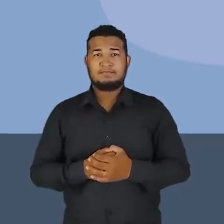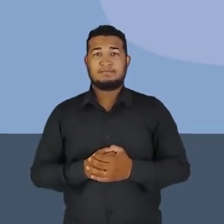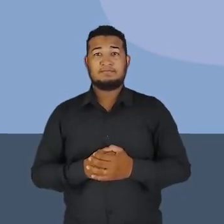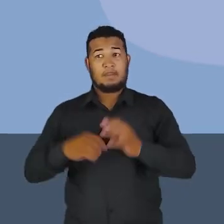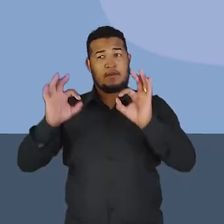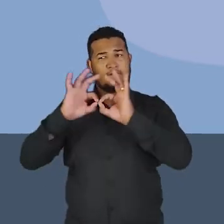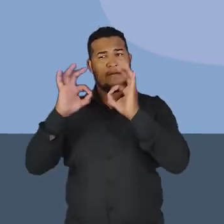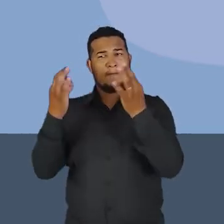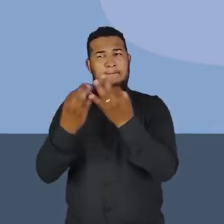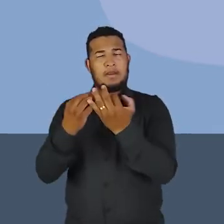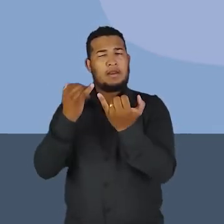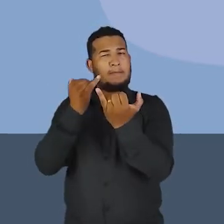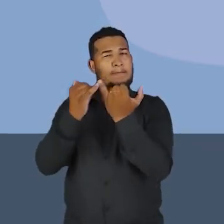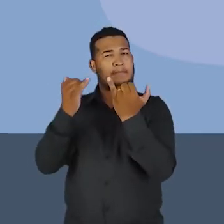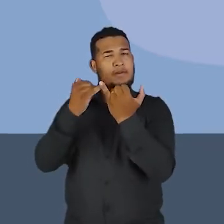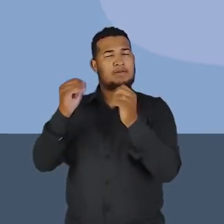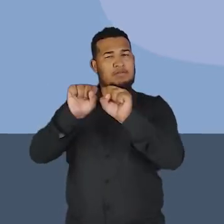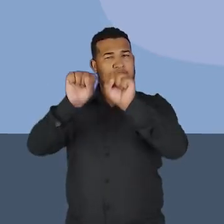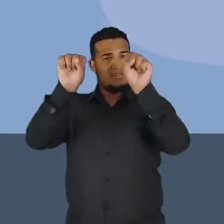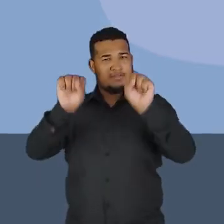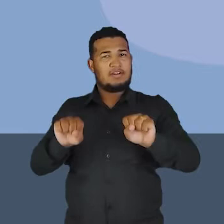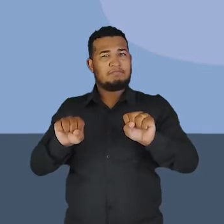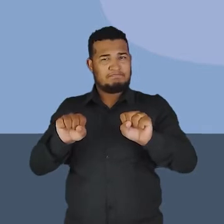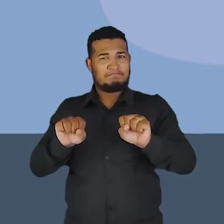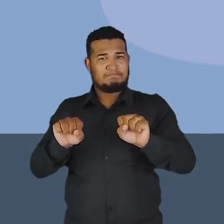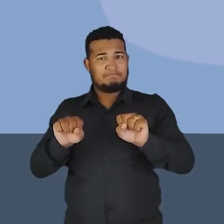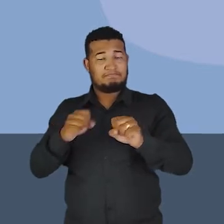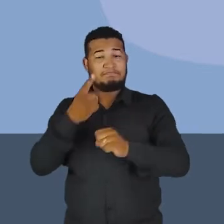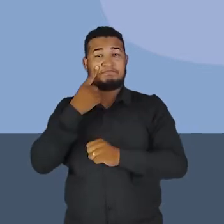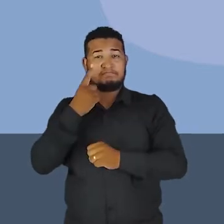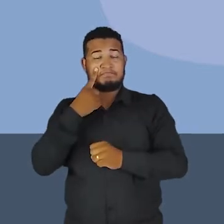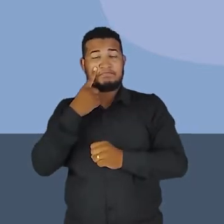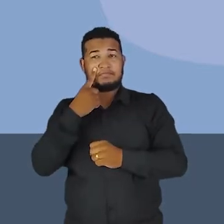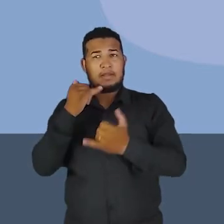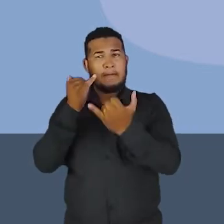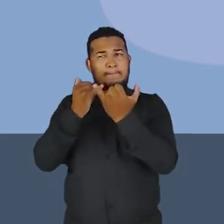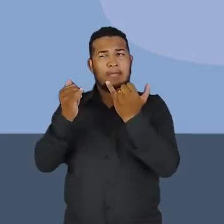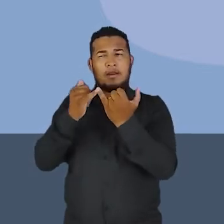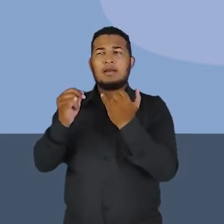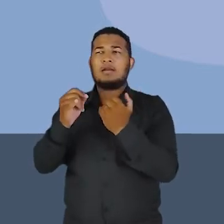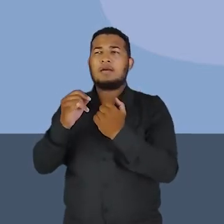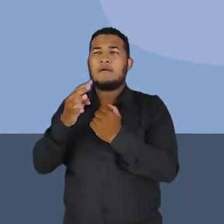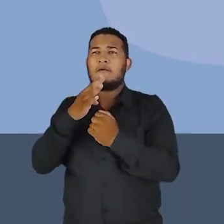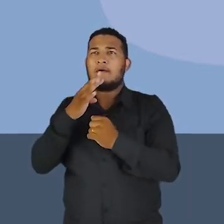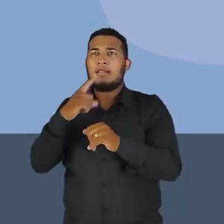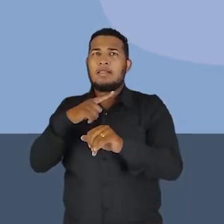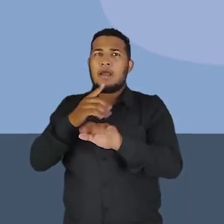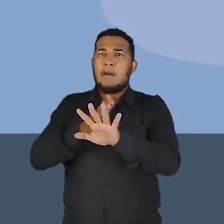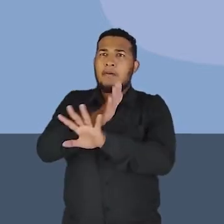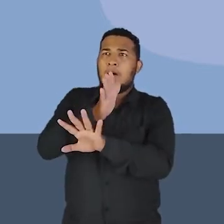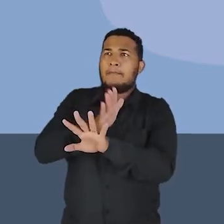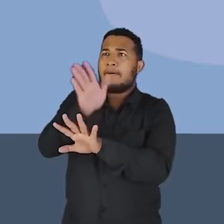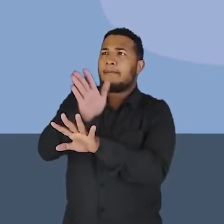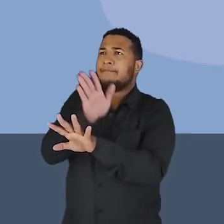um sistema. Olhem a imagem inicialmente. É como se fosse uma grande rede que,